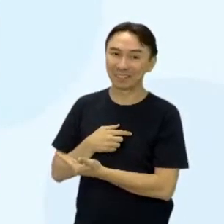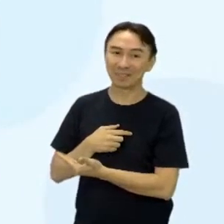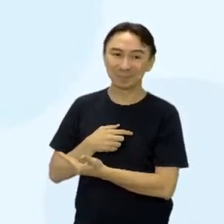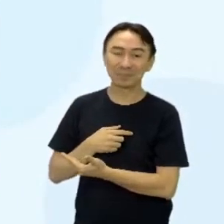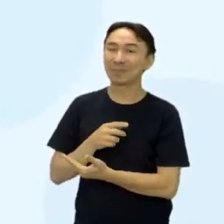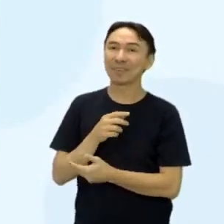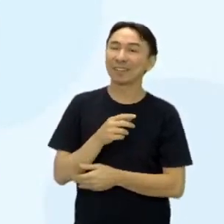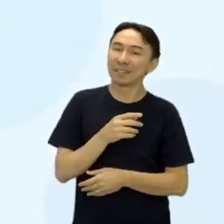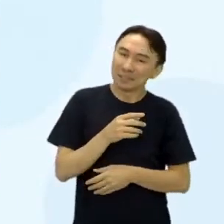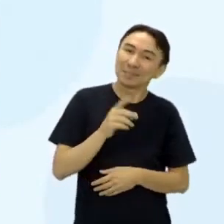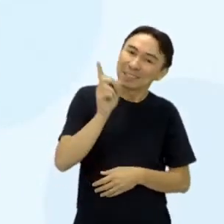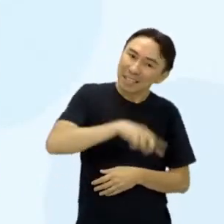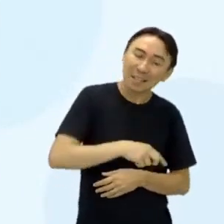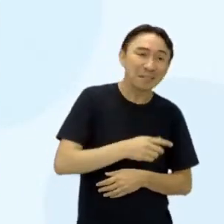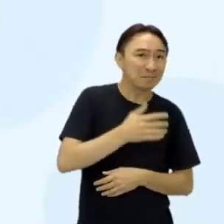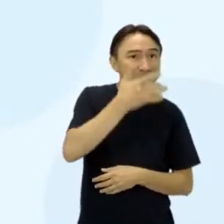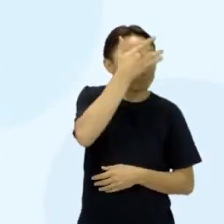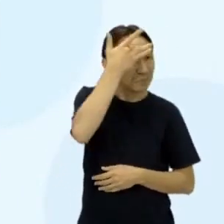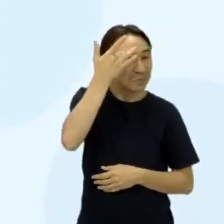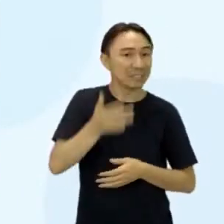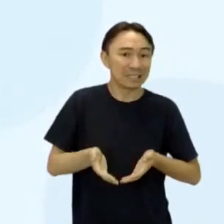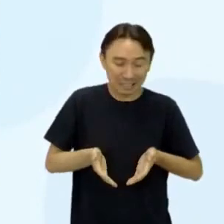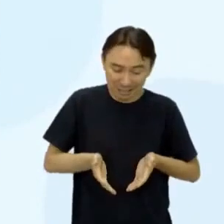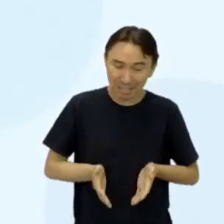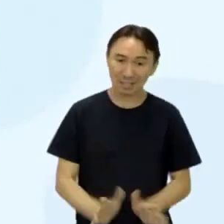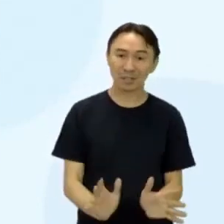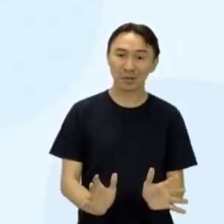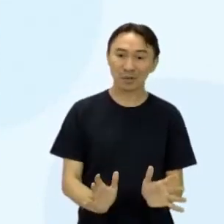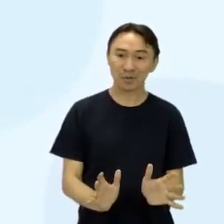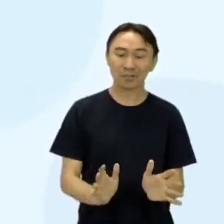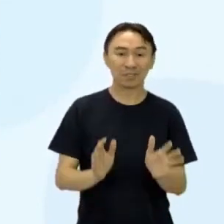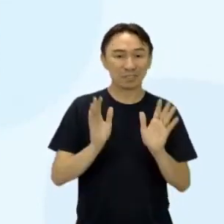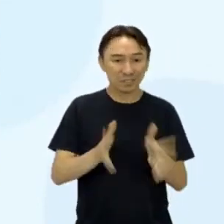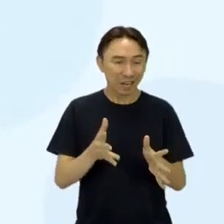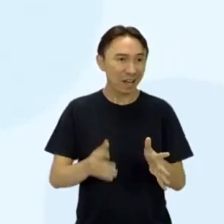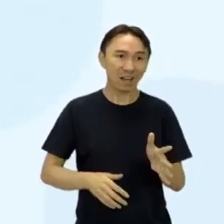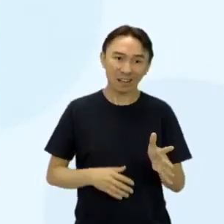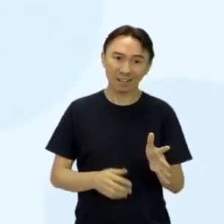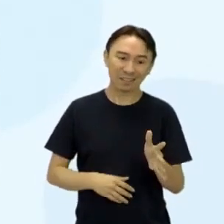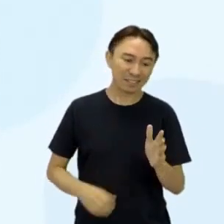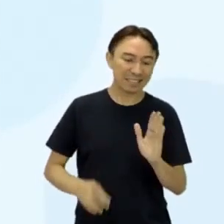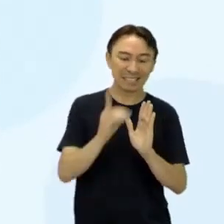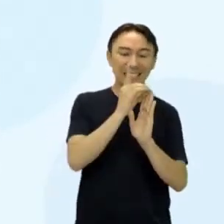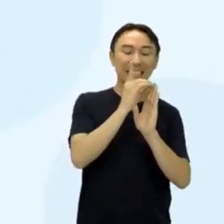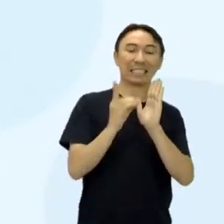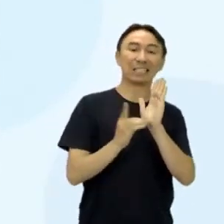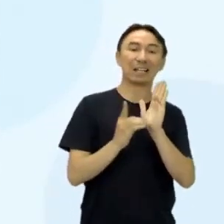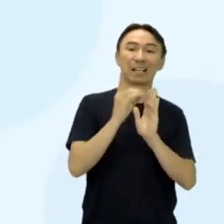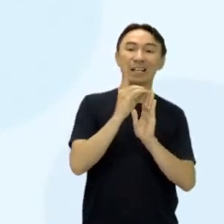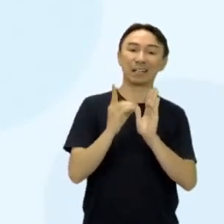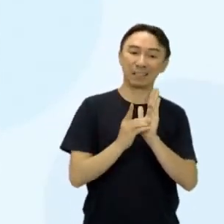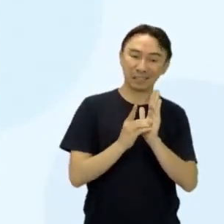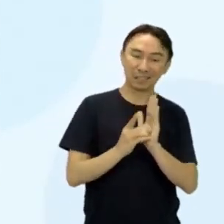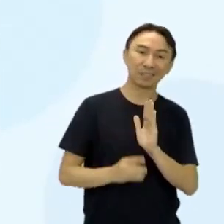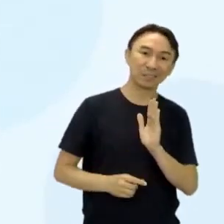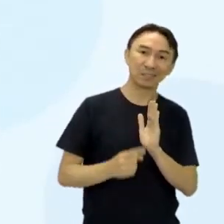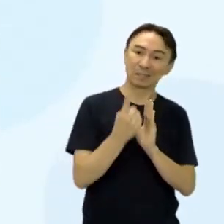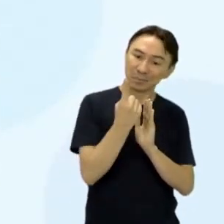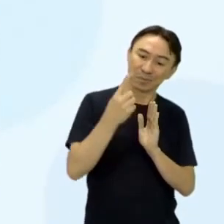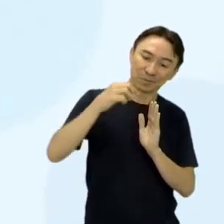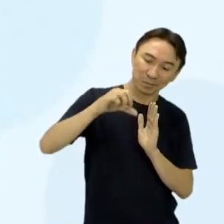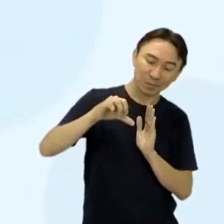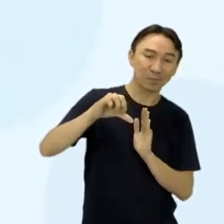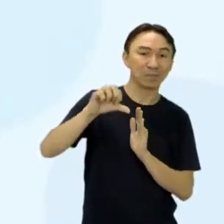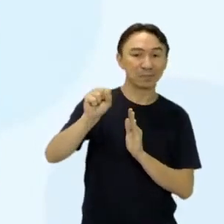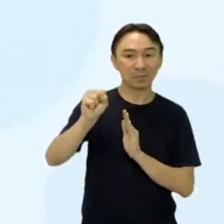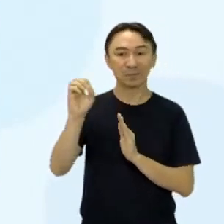digitais as pessoas que nasceram a partir aí dos anos 80, né? Porque são pessoas que já vão crescer aí familiarizadas com a